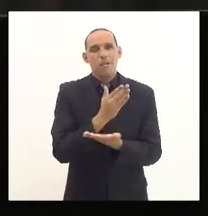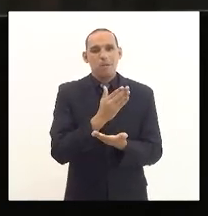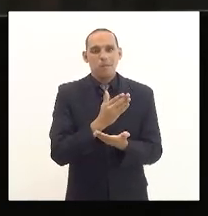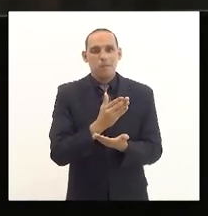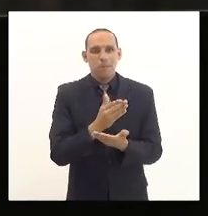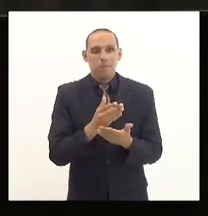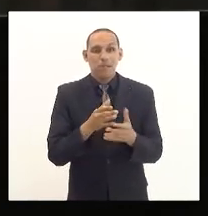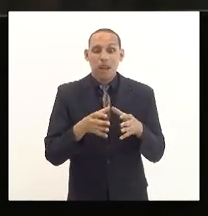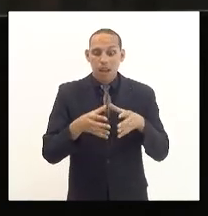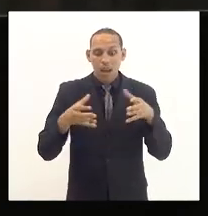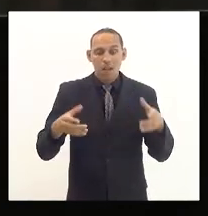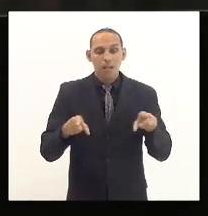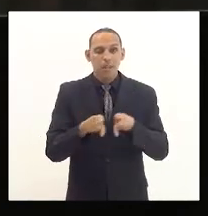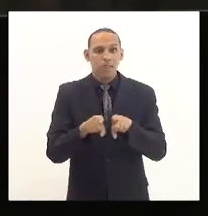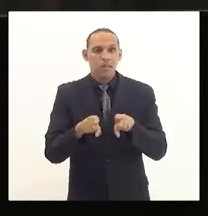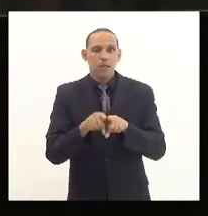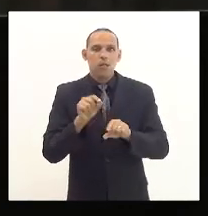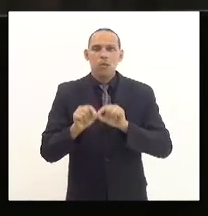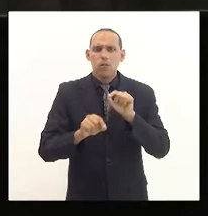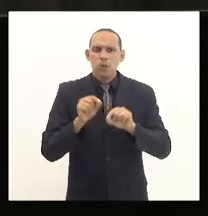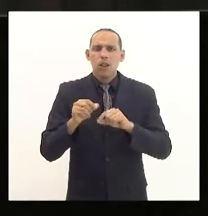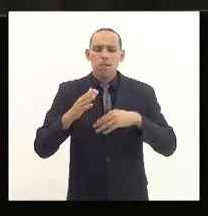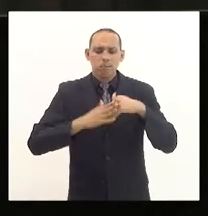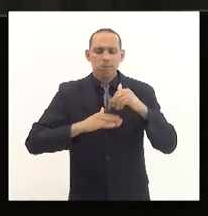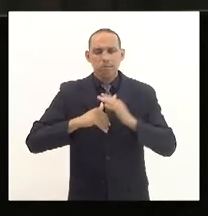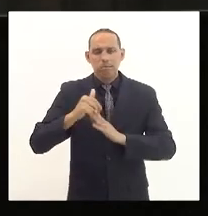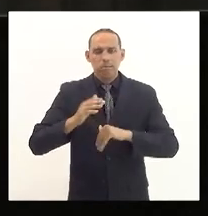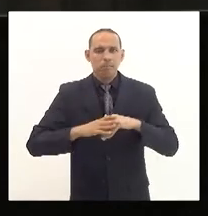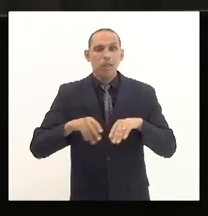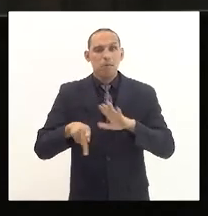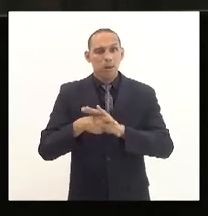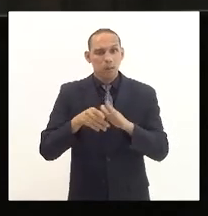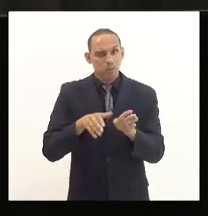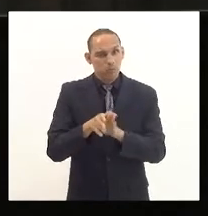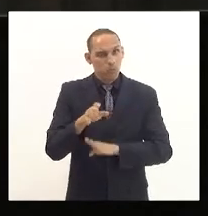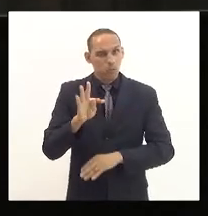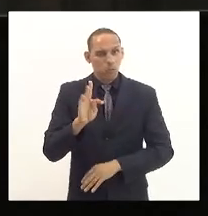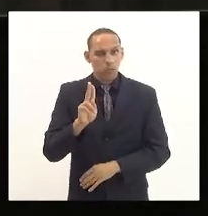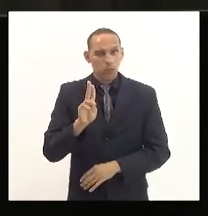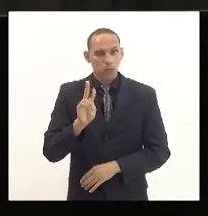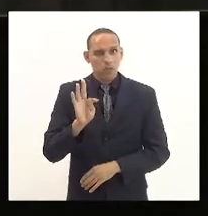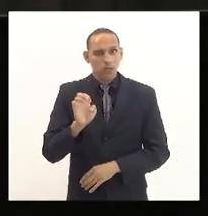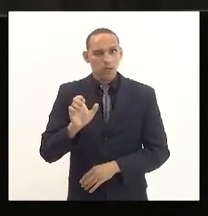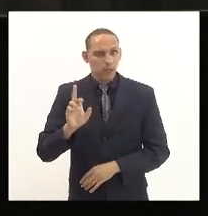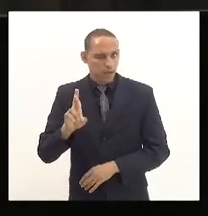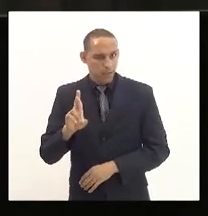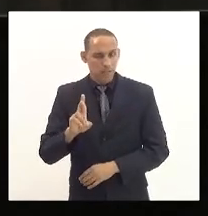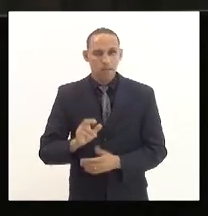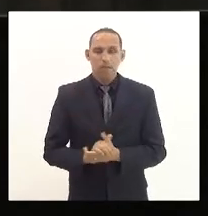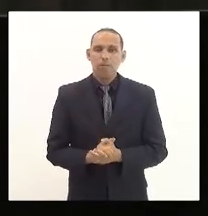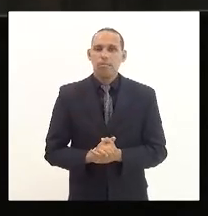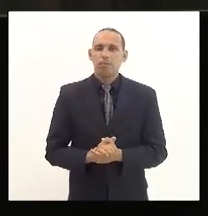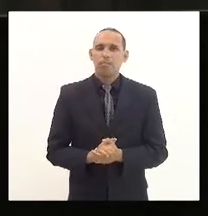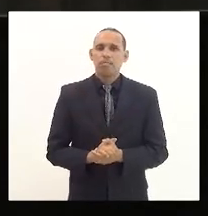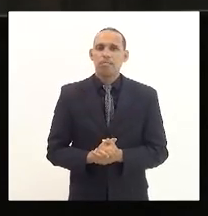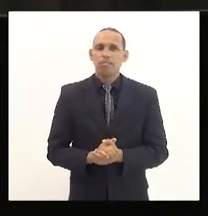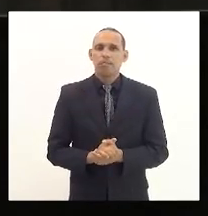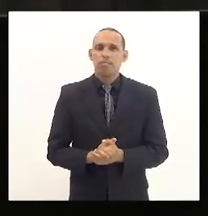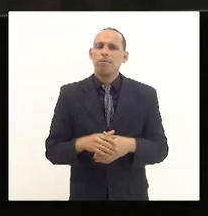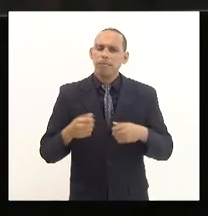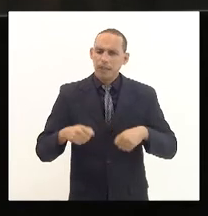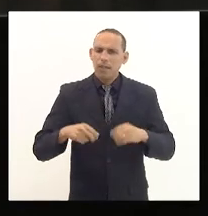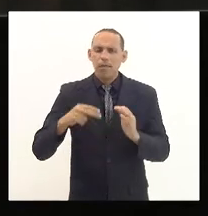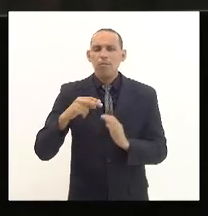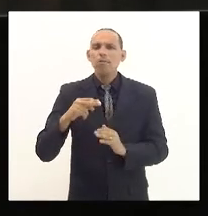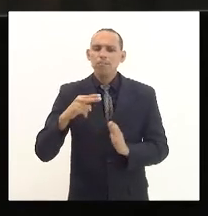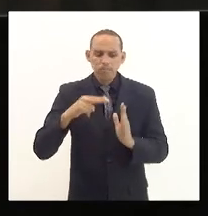inclusive as a pedido do conselheiro tutelar que vale uma bela de uma leitura